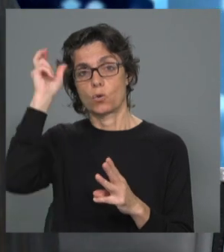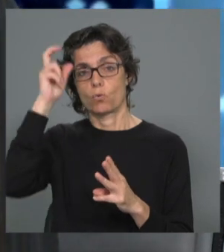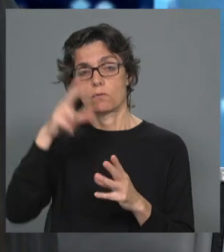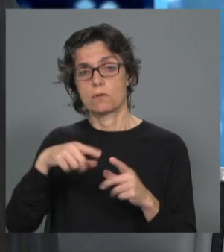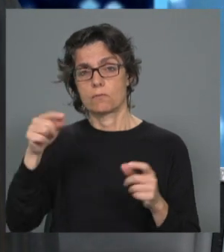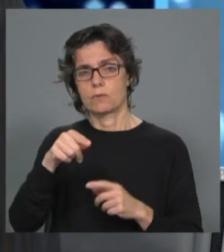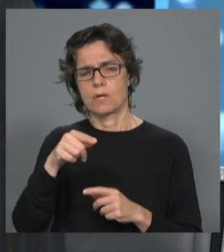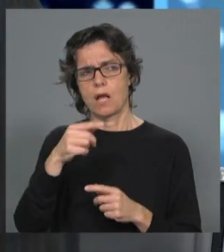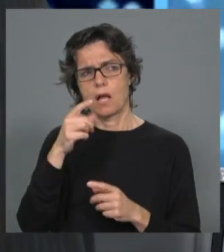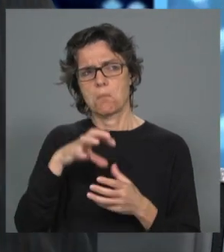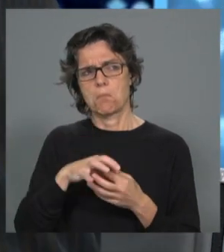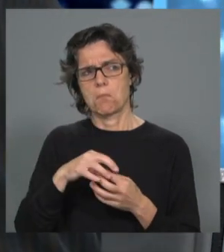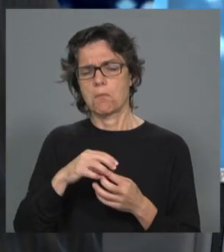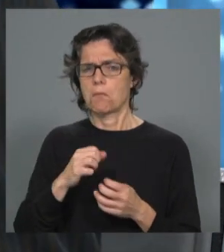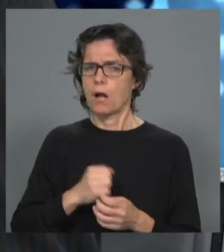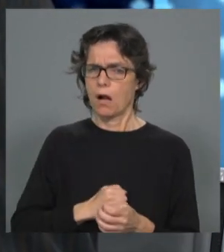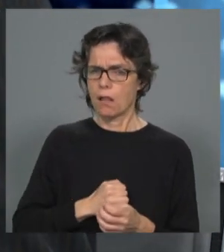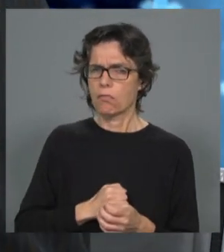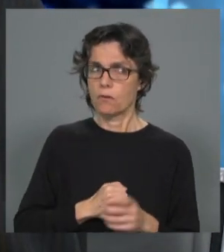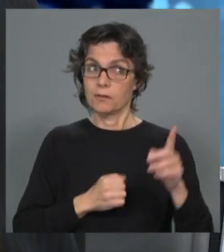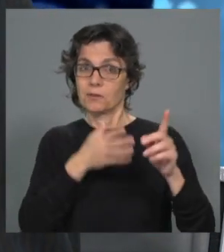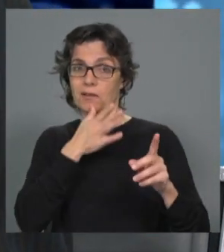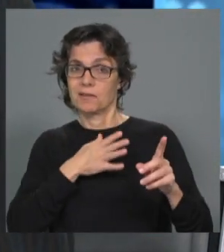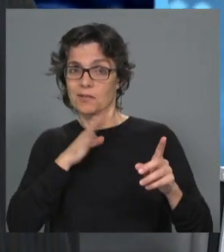muito católico, porque é a forma como